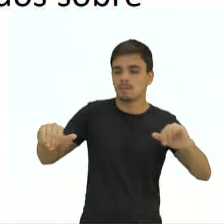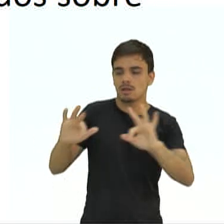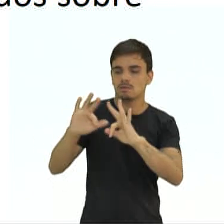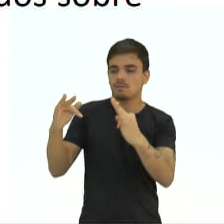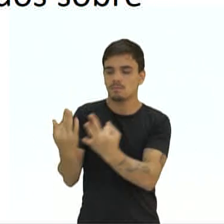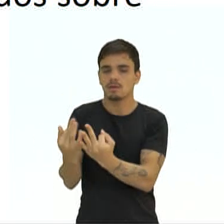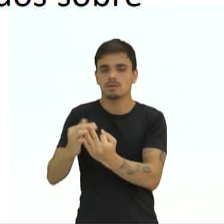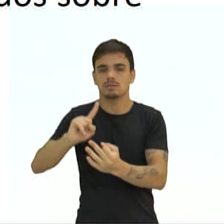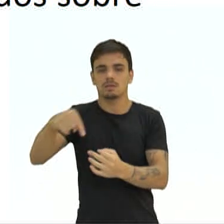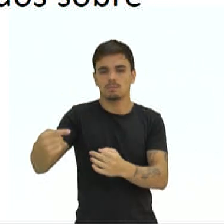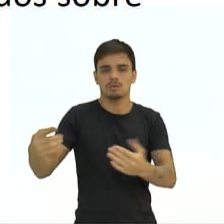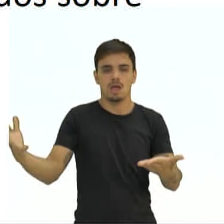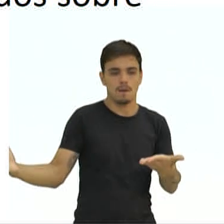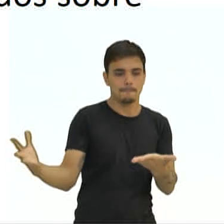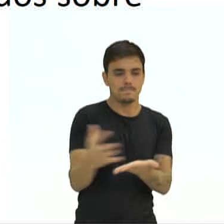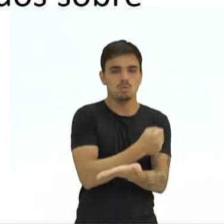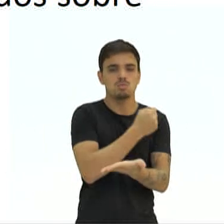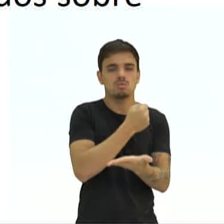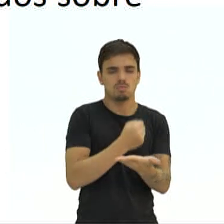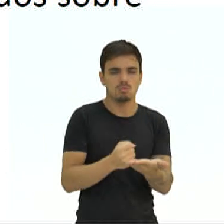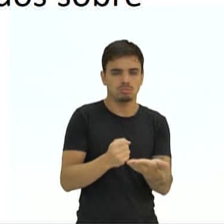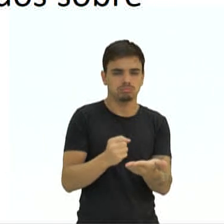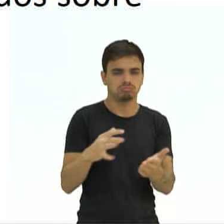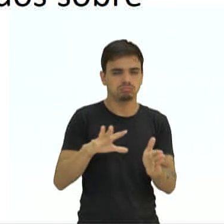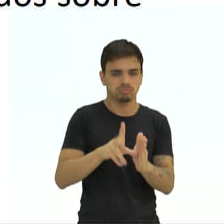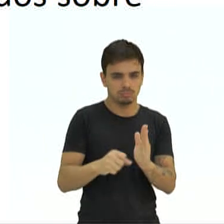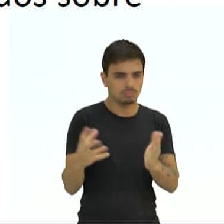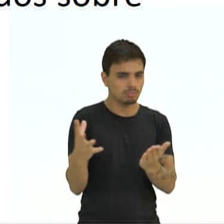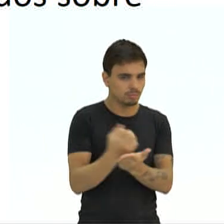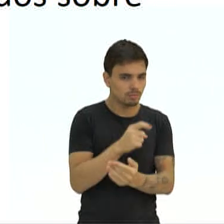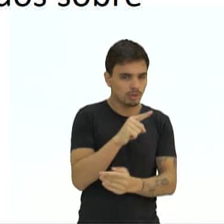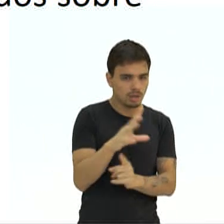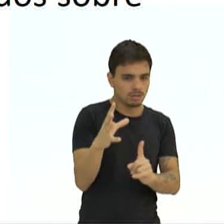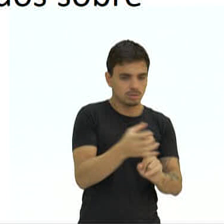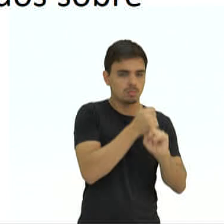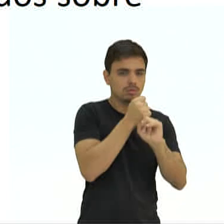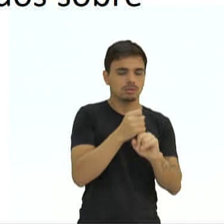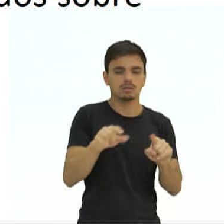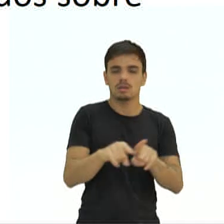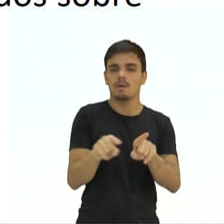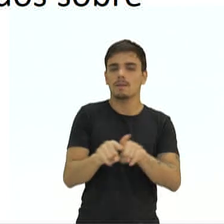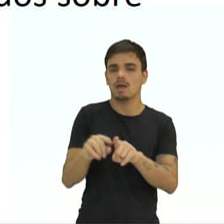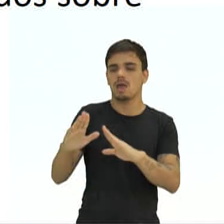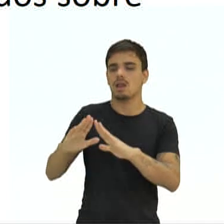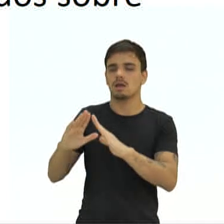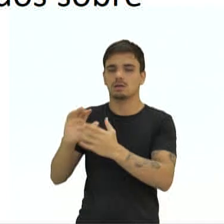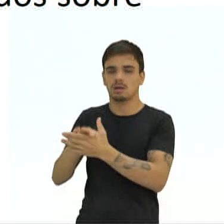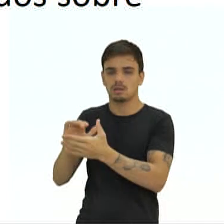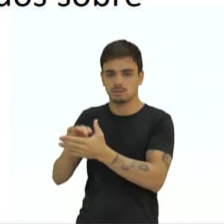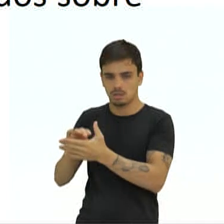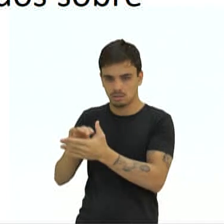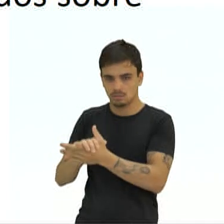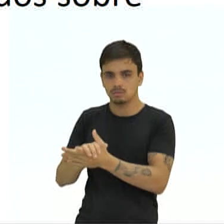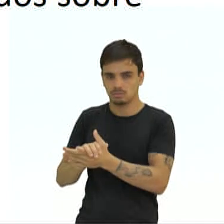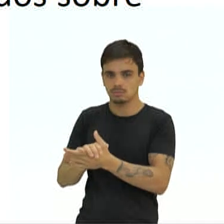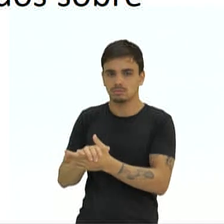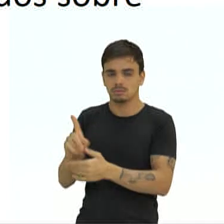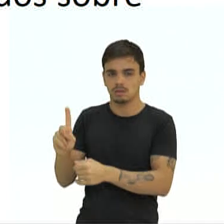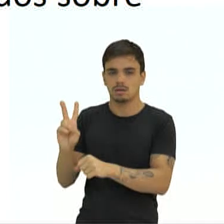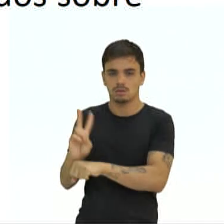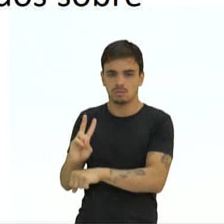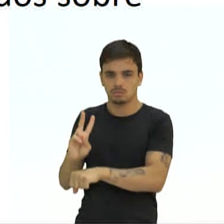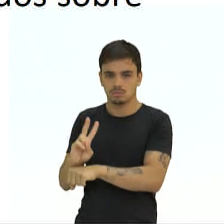após um sequestro então foi criado por um casal aí eu mesmo casal que o havia comprado